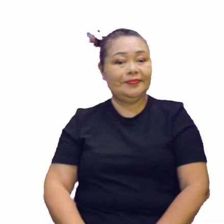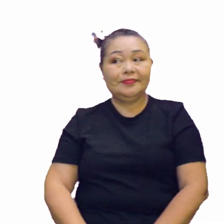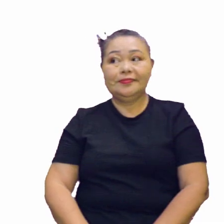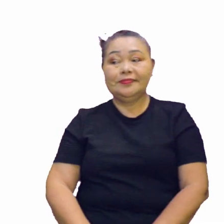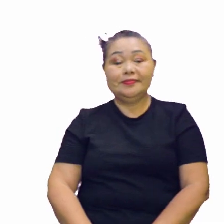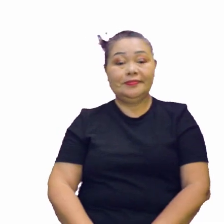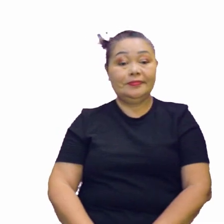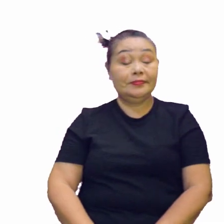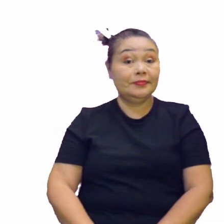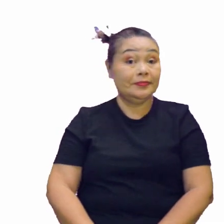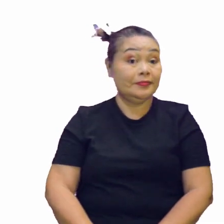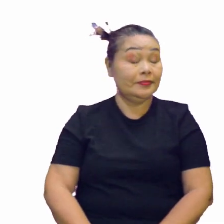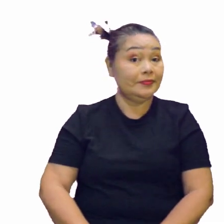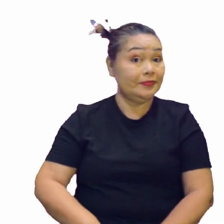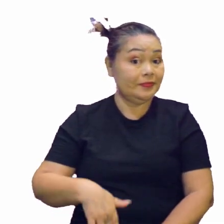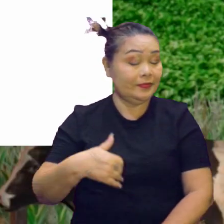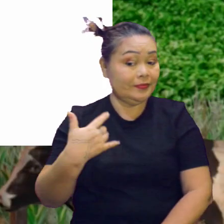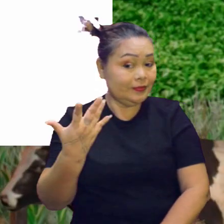Para mim, minha diretora.